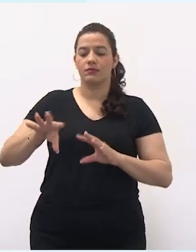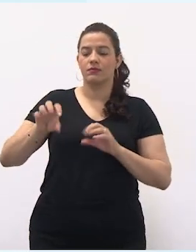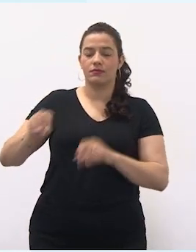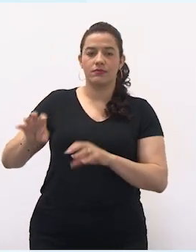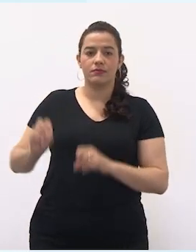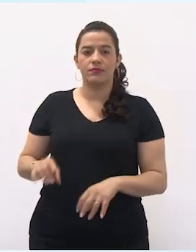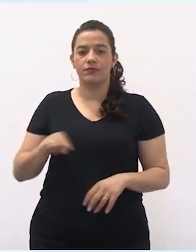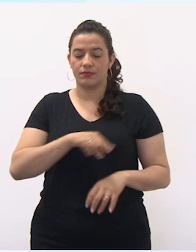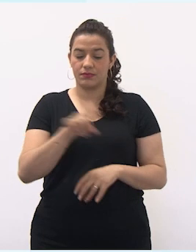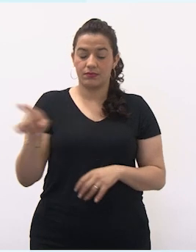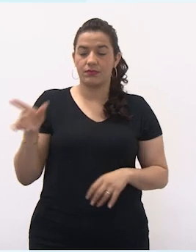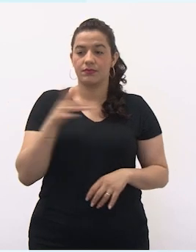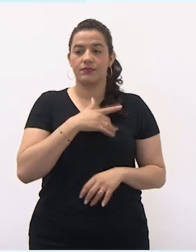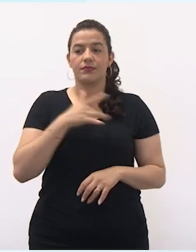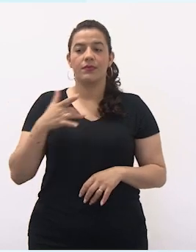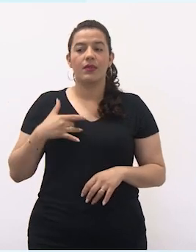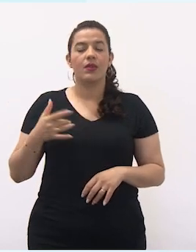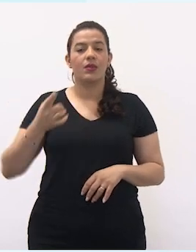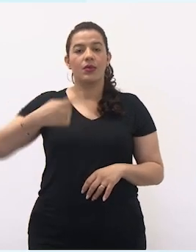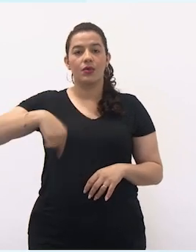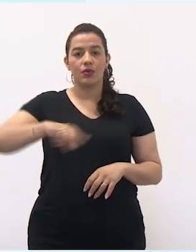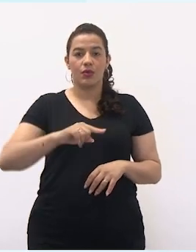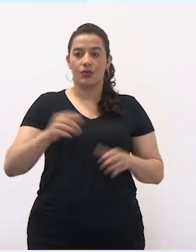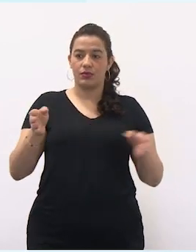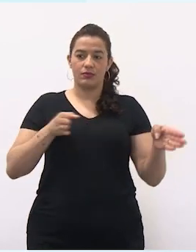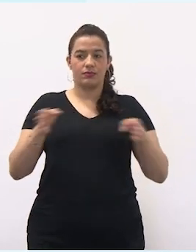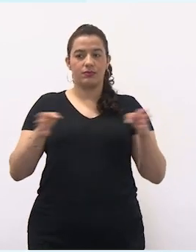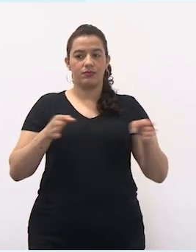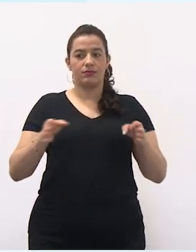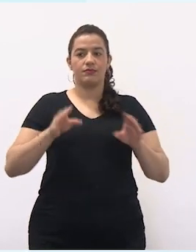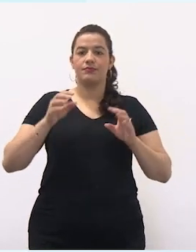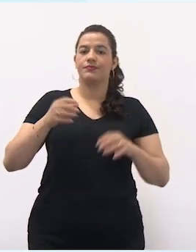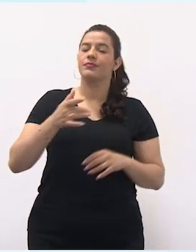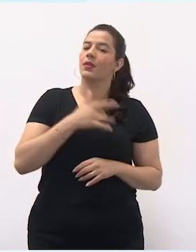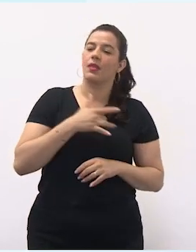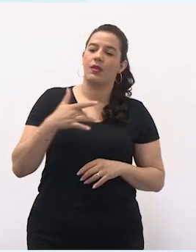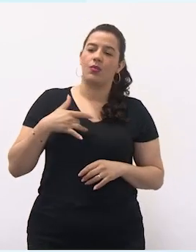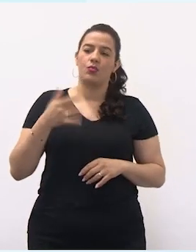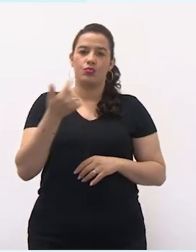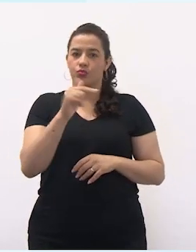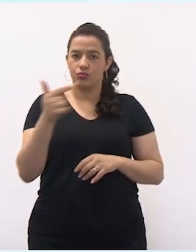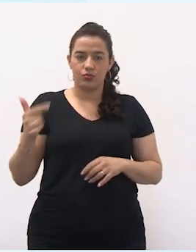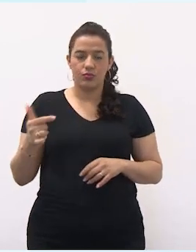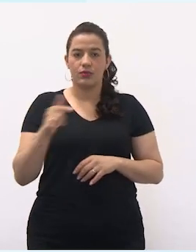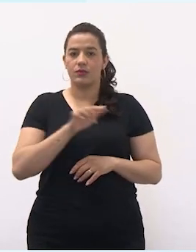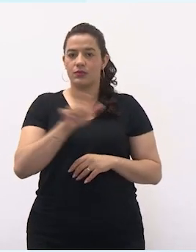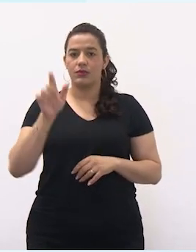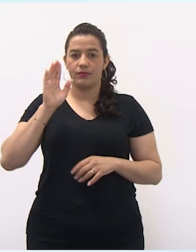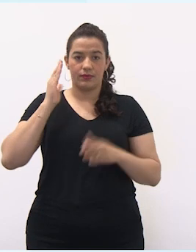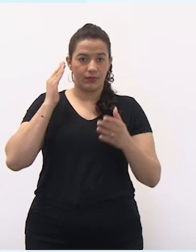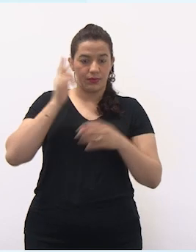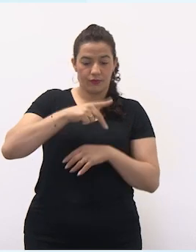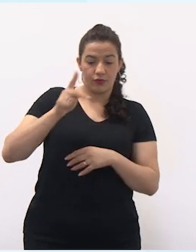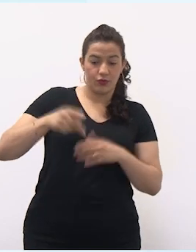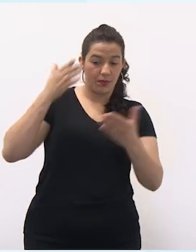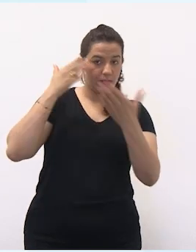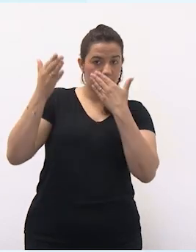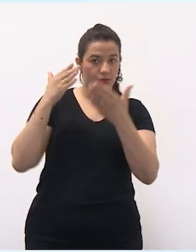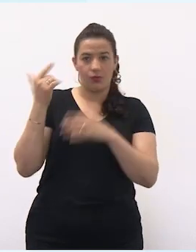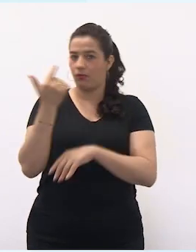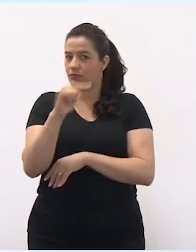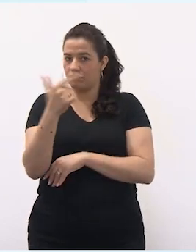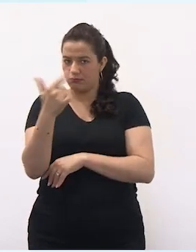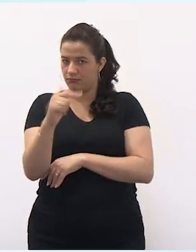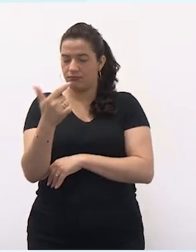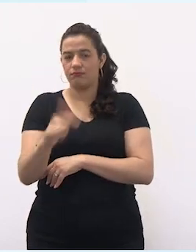para a saúde, porque nós não somos da área da saúde. É importante frisar que o professor não é psicólogo, a gente